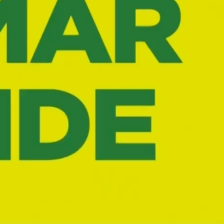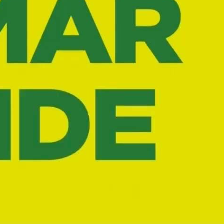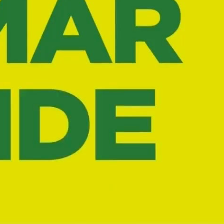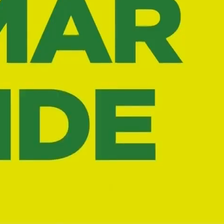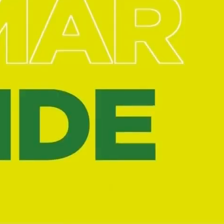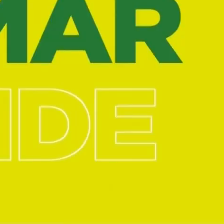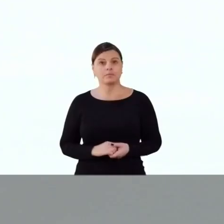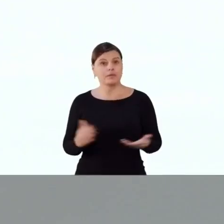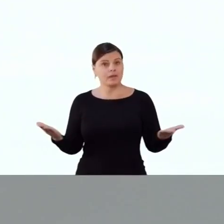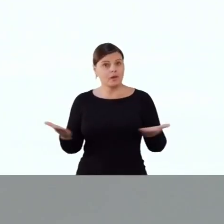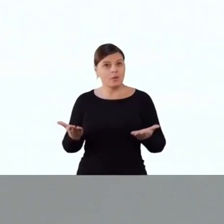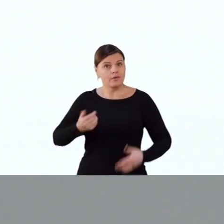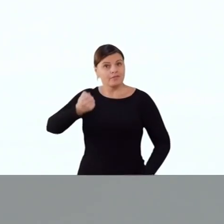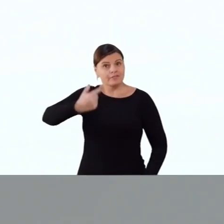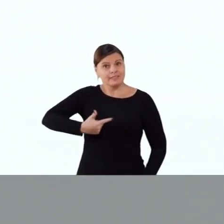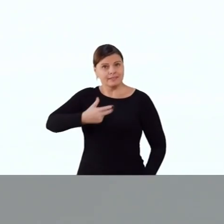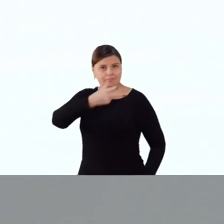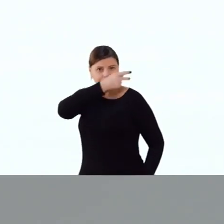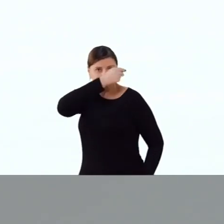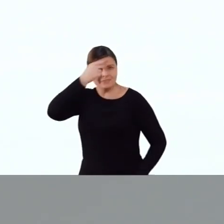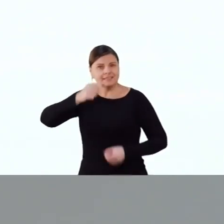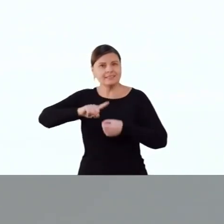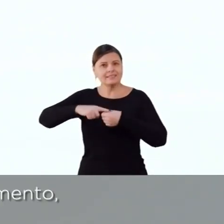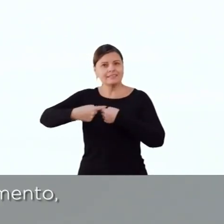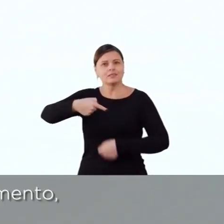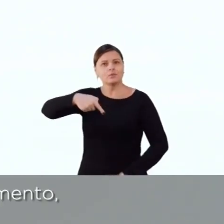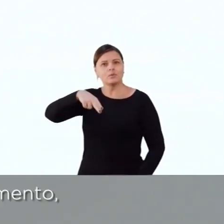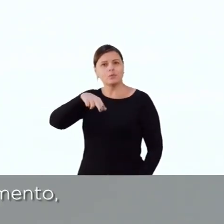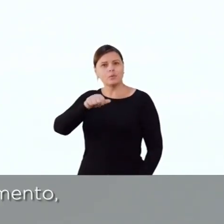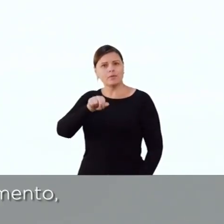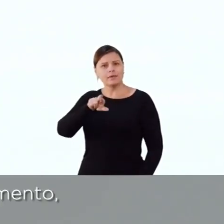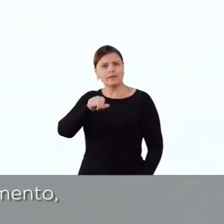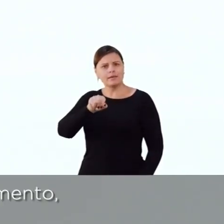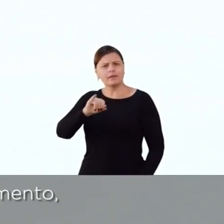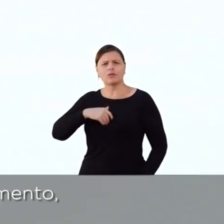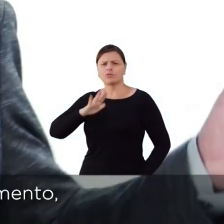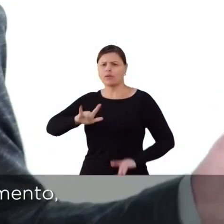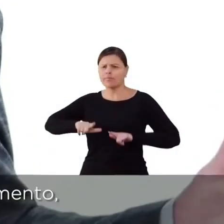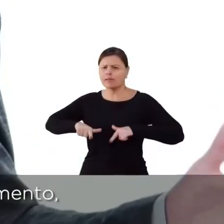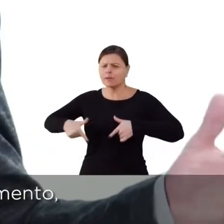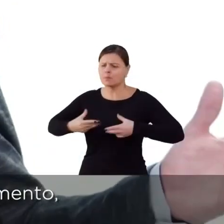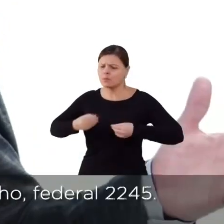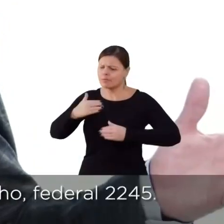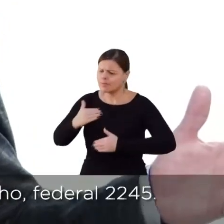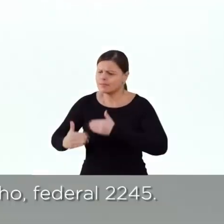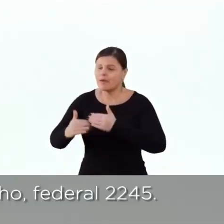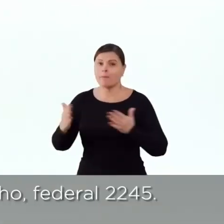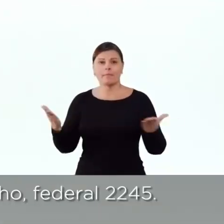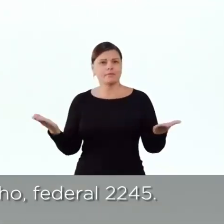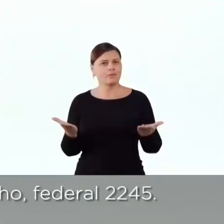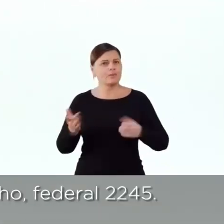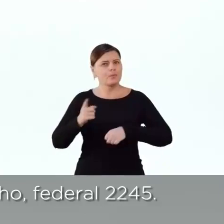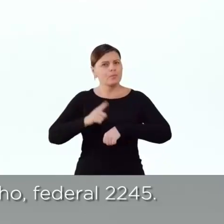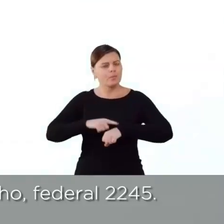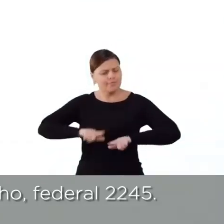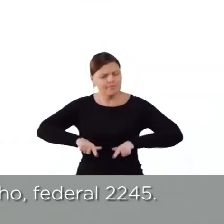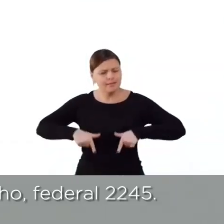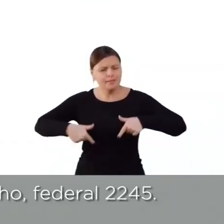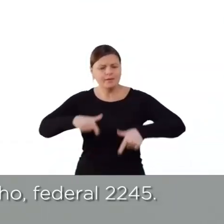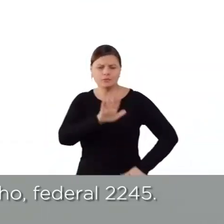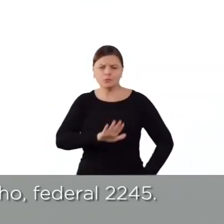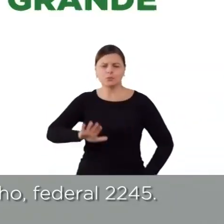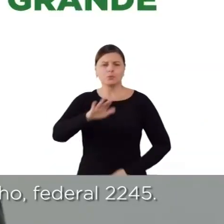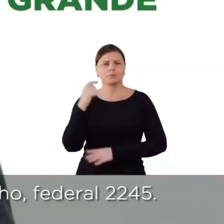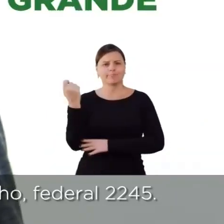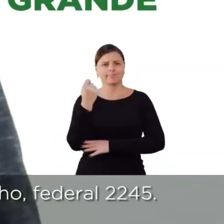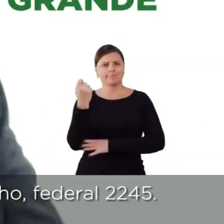2266. Atual vice-prefeito de Quaraí, cidade pela qual trabalhei muito pelo seu desenvolvimento. Mas agora chegou a hora de